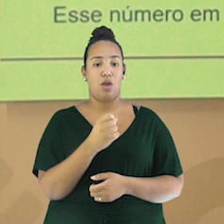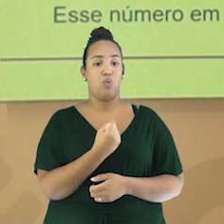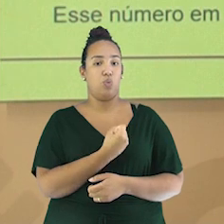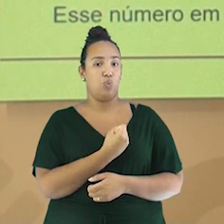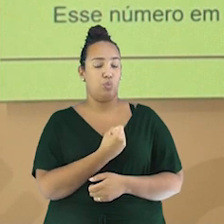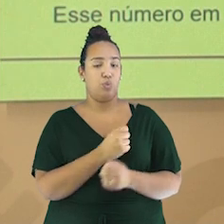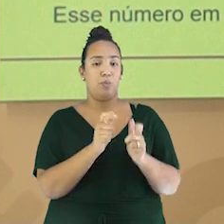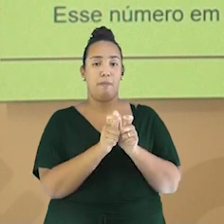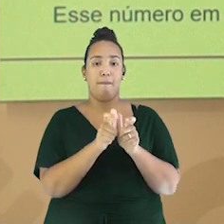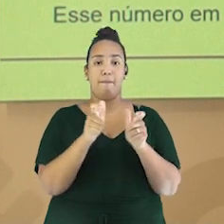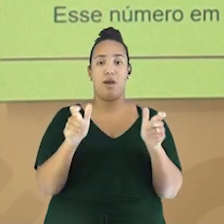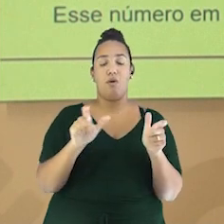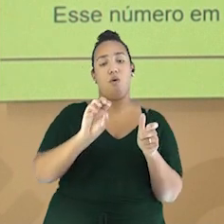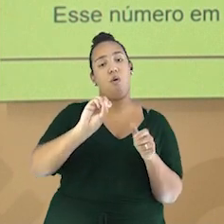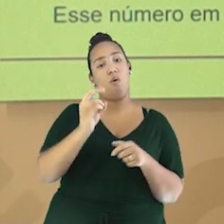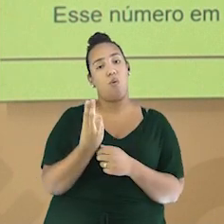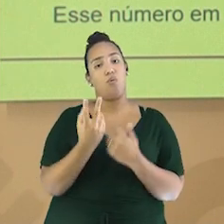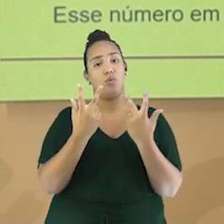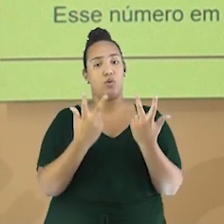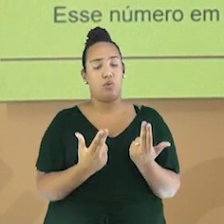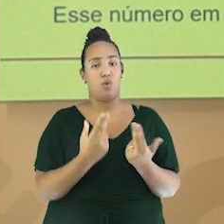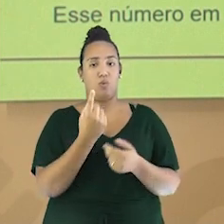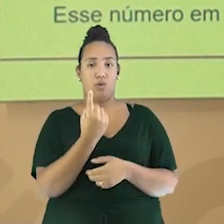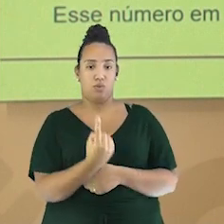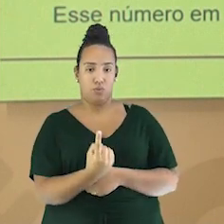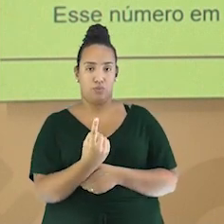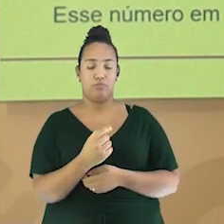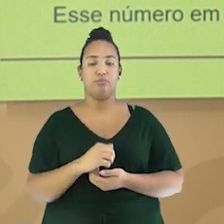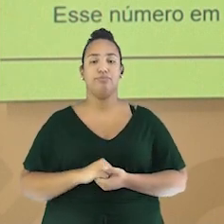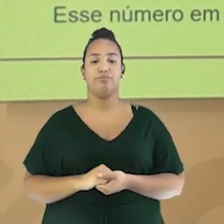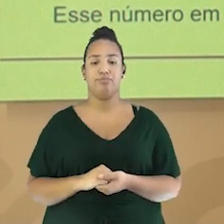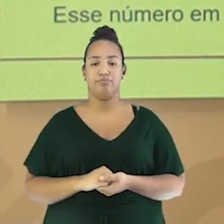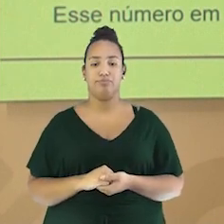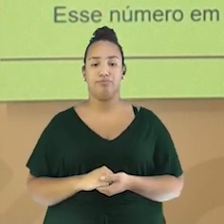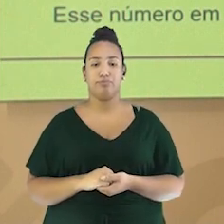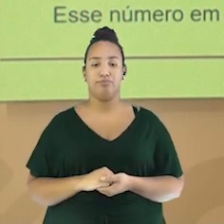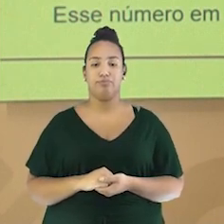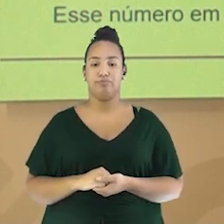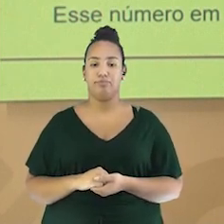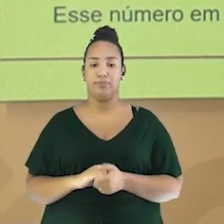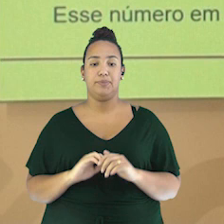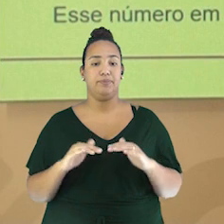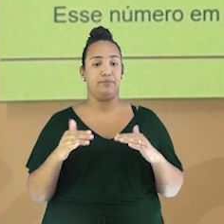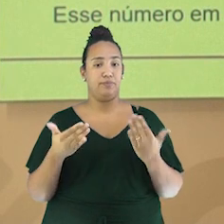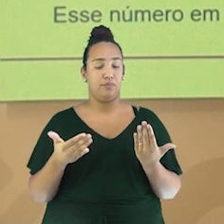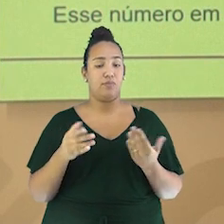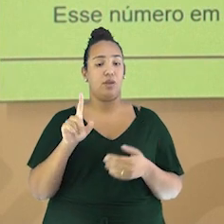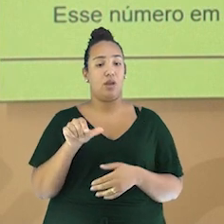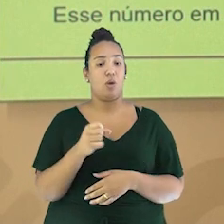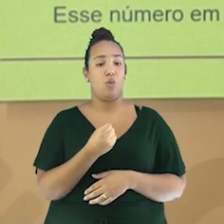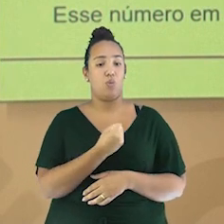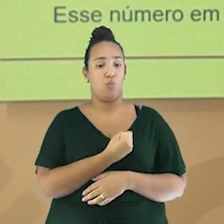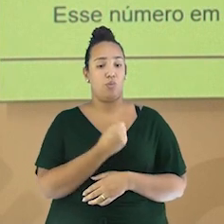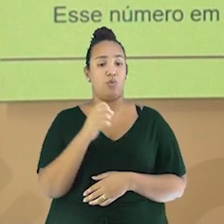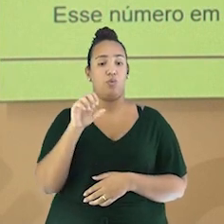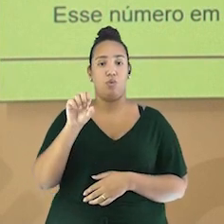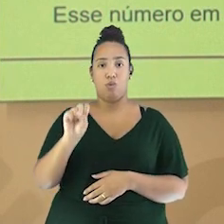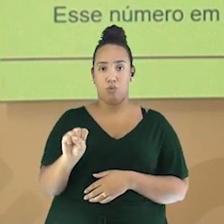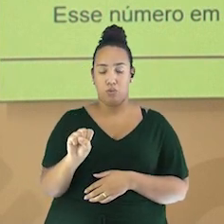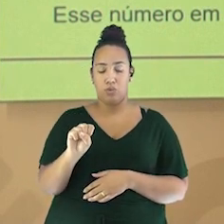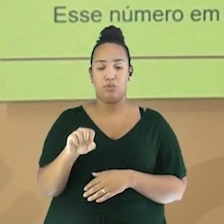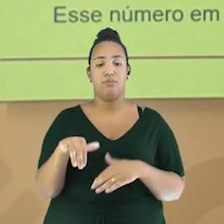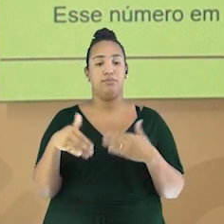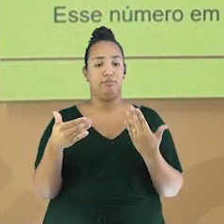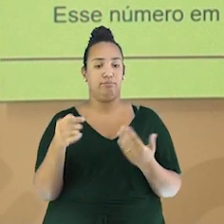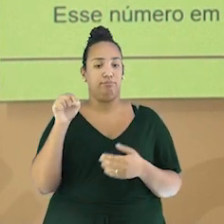ou igual a 1 e menor do que 10. No caso, são 8 números, então o expoente será